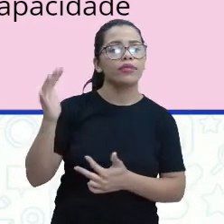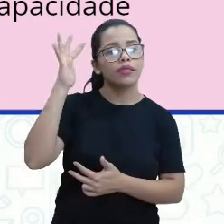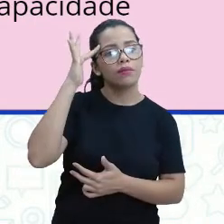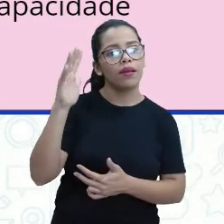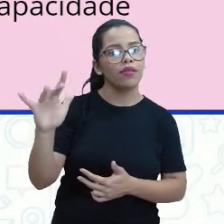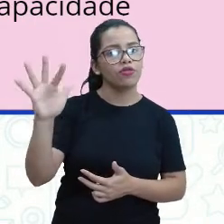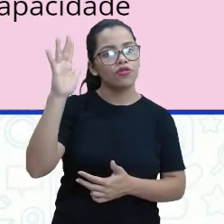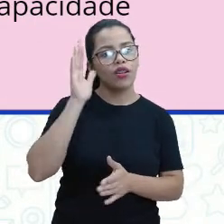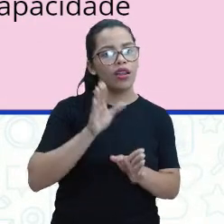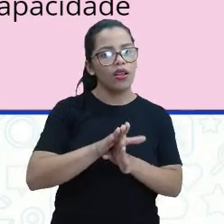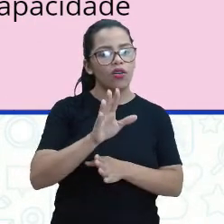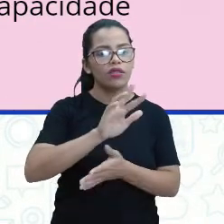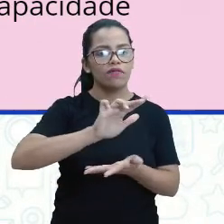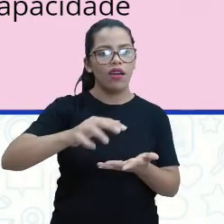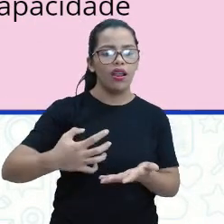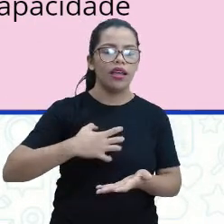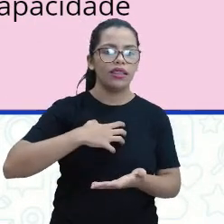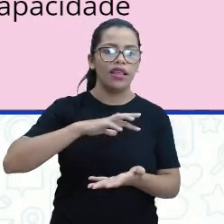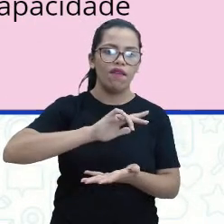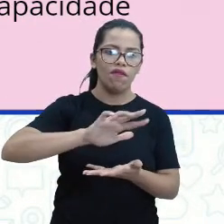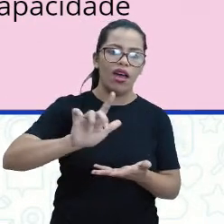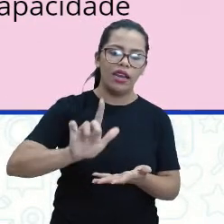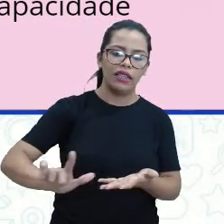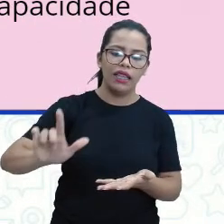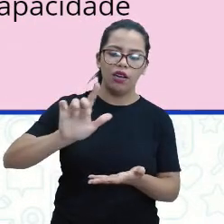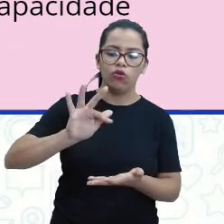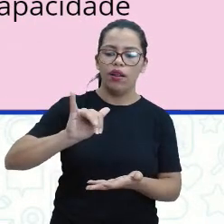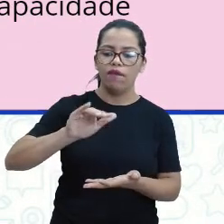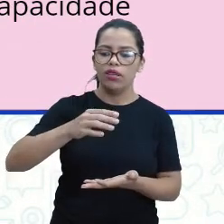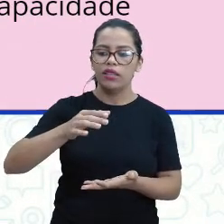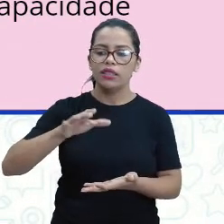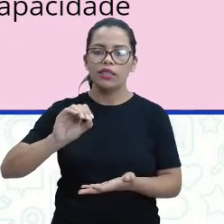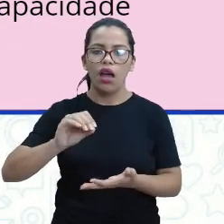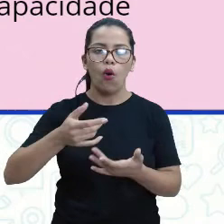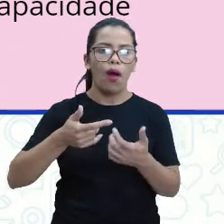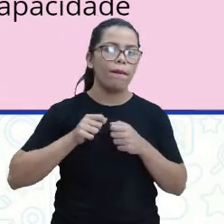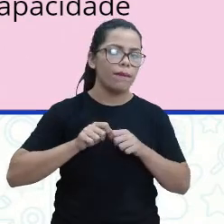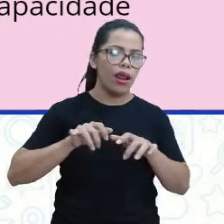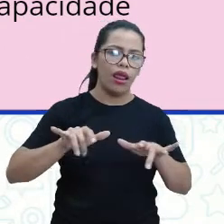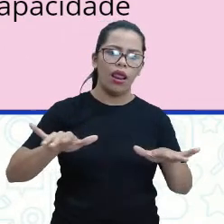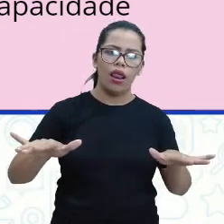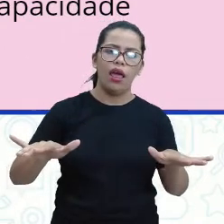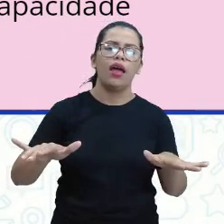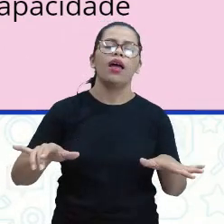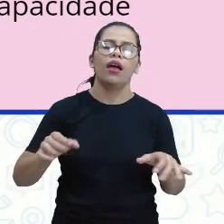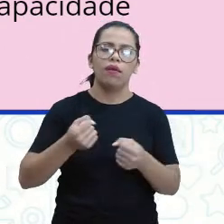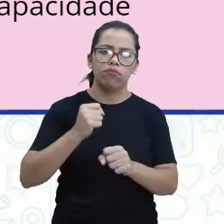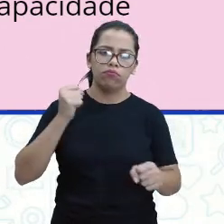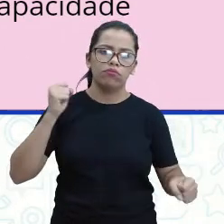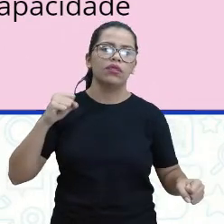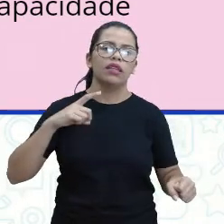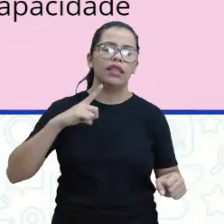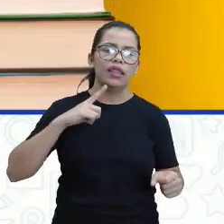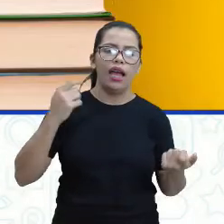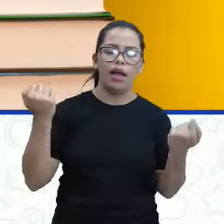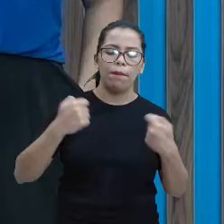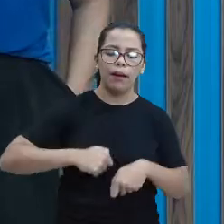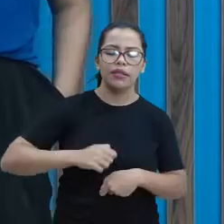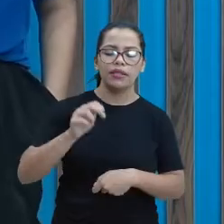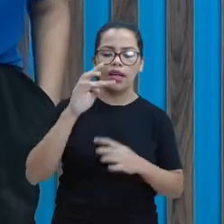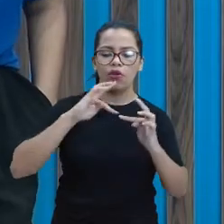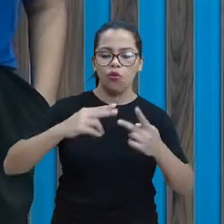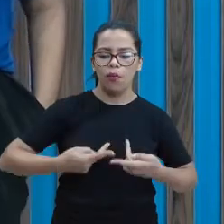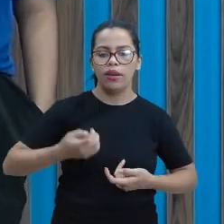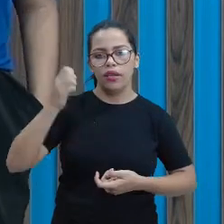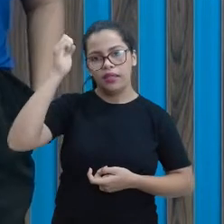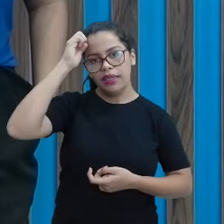sugerem muitas formas, a variedade da literatura de ficção é tão ampla como a capacidade humana para a imaginação. Então a